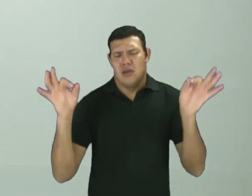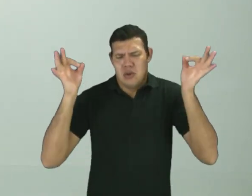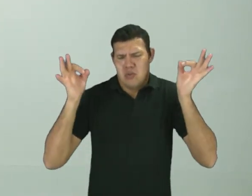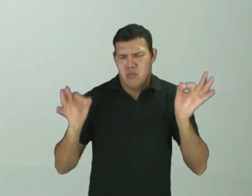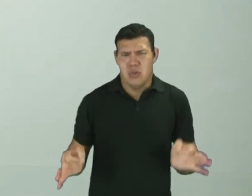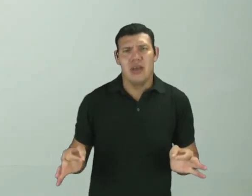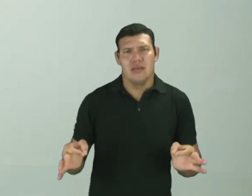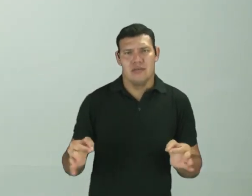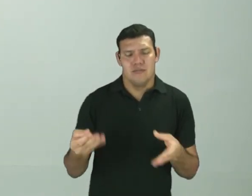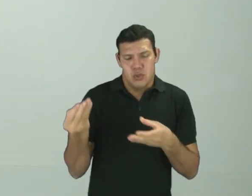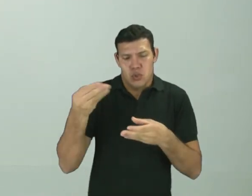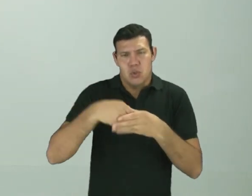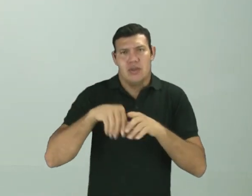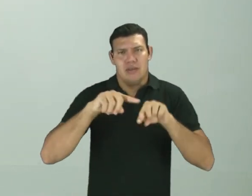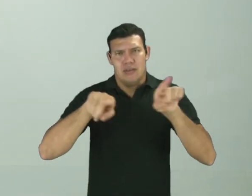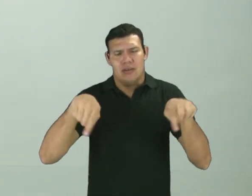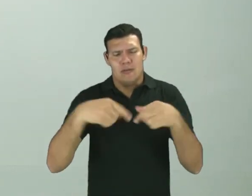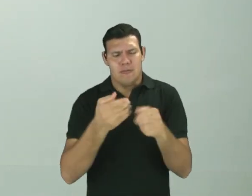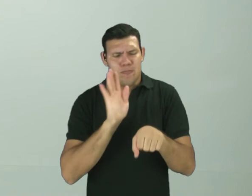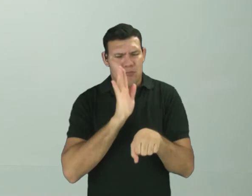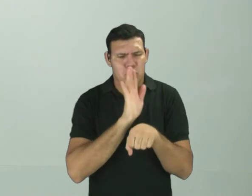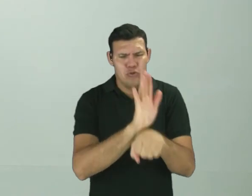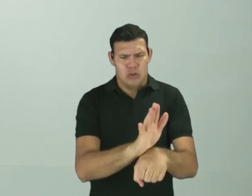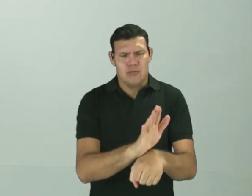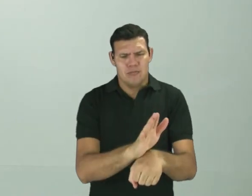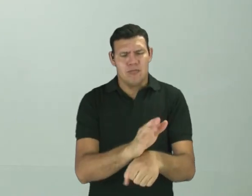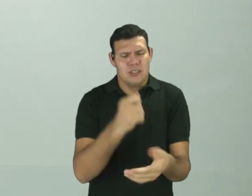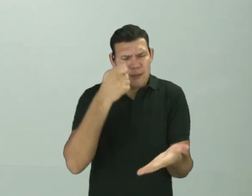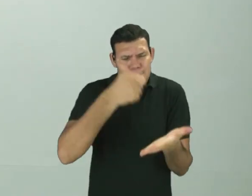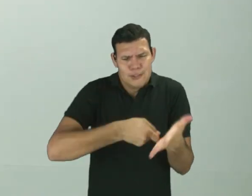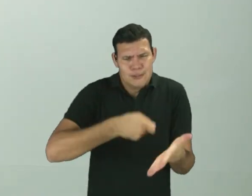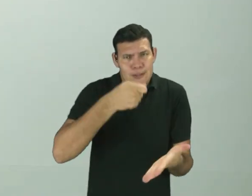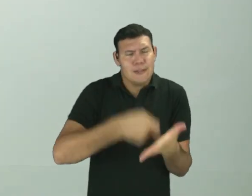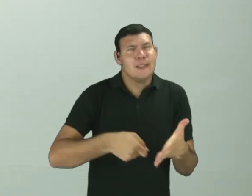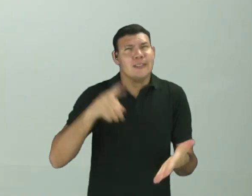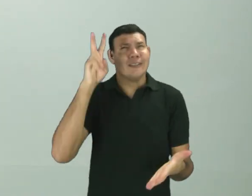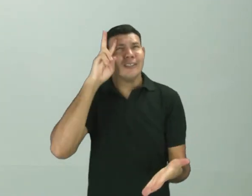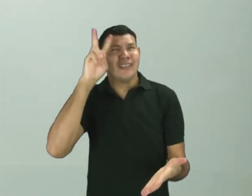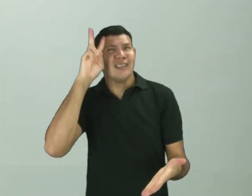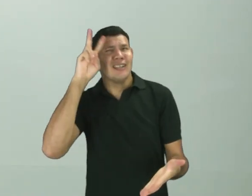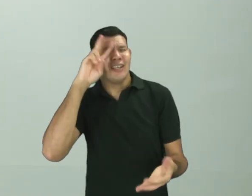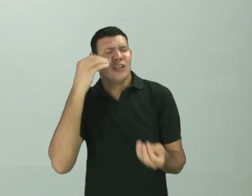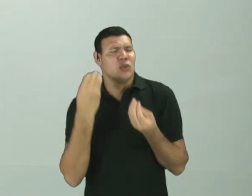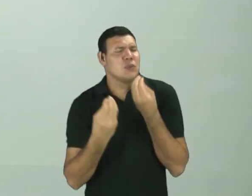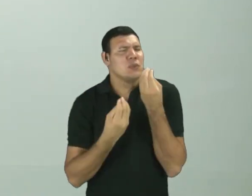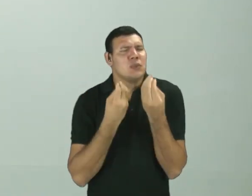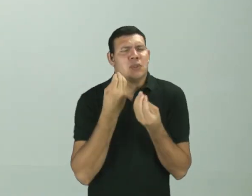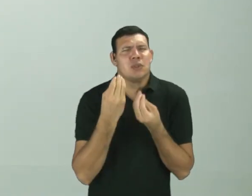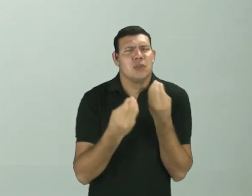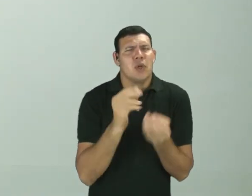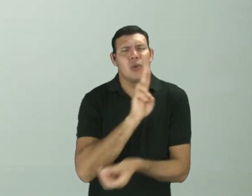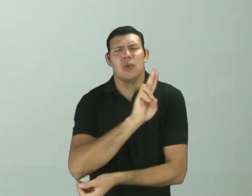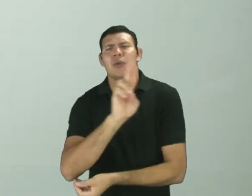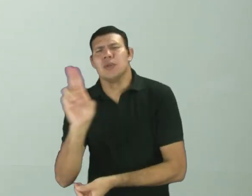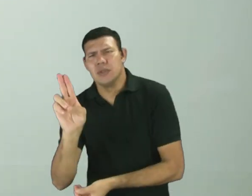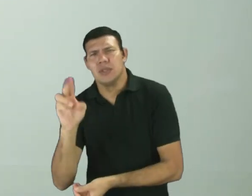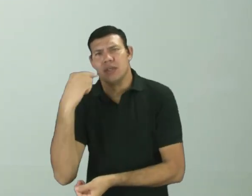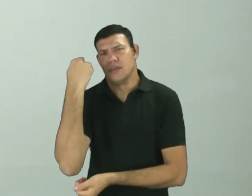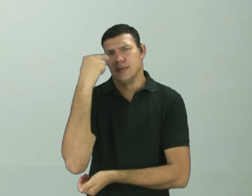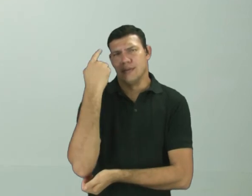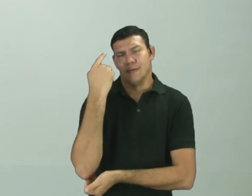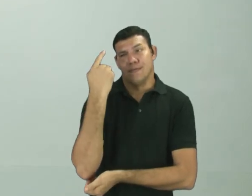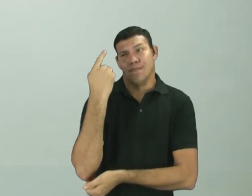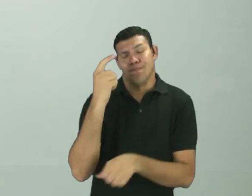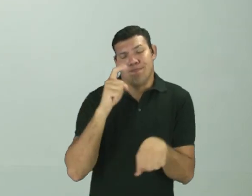está ali com vocês, ajudando, forçando vocês a lembrarem, ó, lembra lá como é que era esse nome, seria perfeito. Como nesse momento